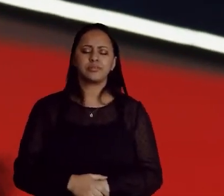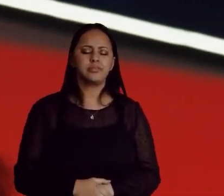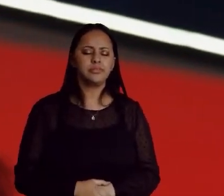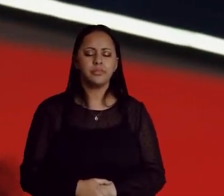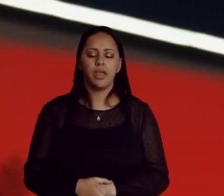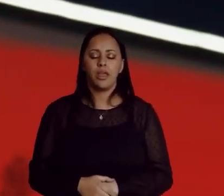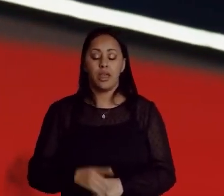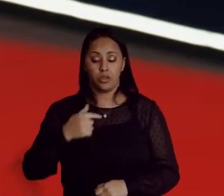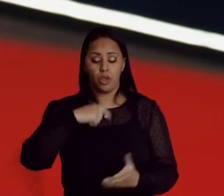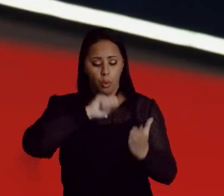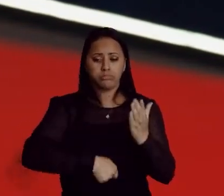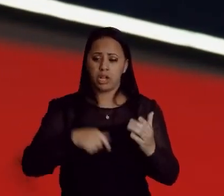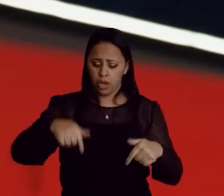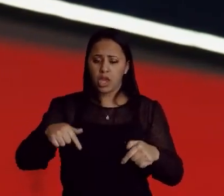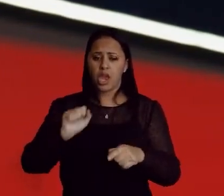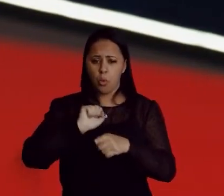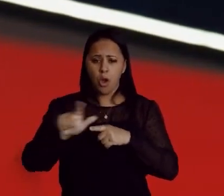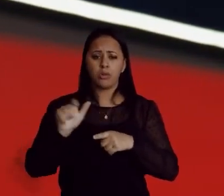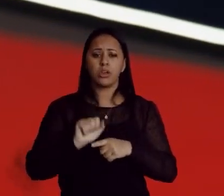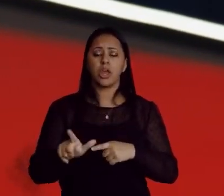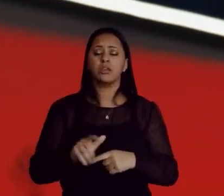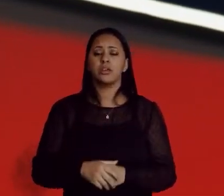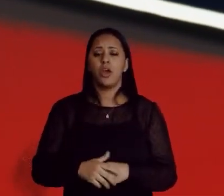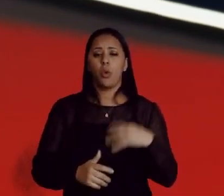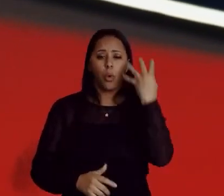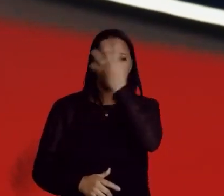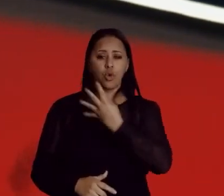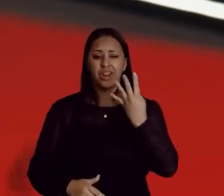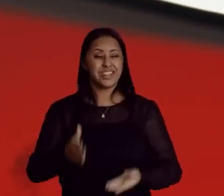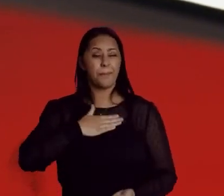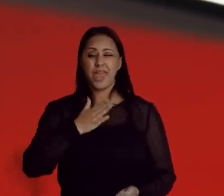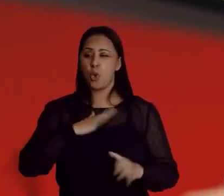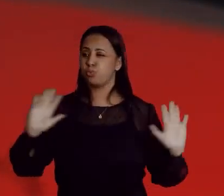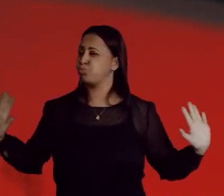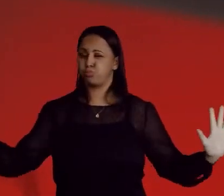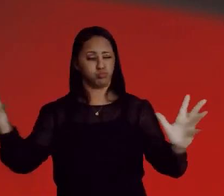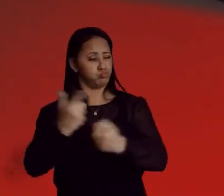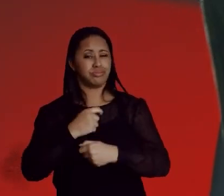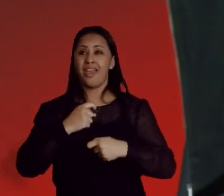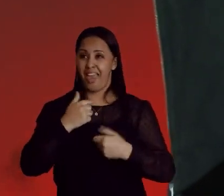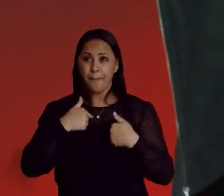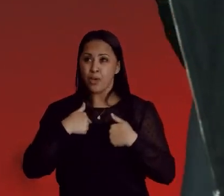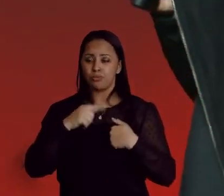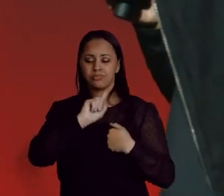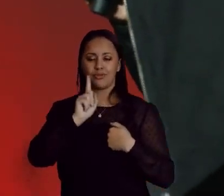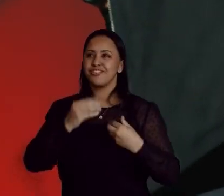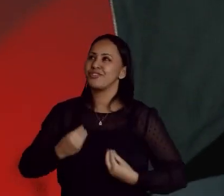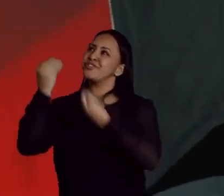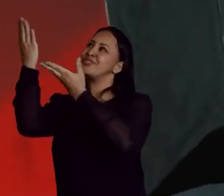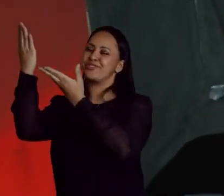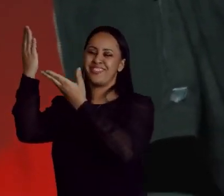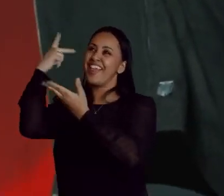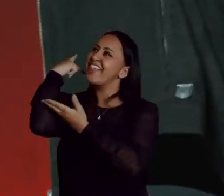vez, Pai, eu tenho um contrato aqui que eu aluguei durante as próximas 4 horas, isso aqui é meu. E durante as próximas 4 horas eu entrego para Ti, Pai.